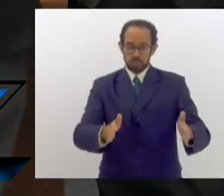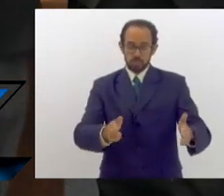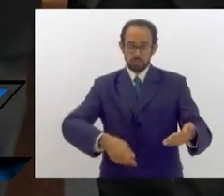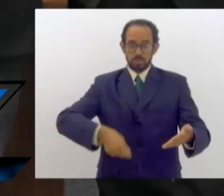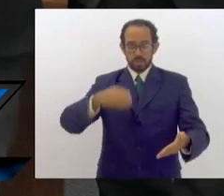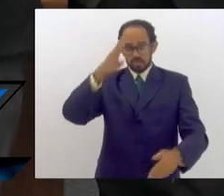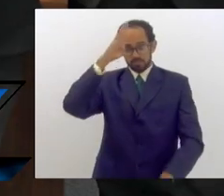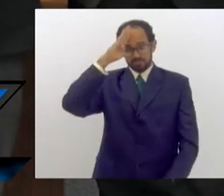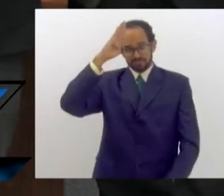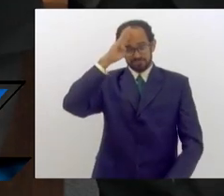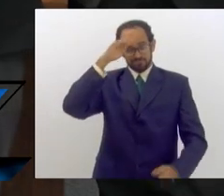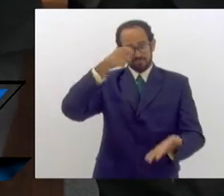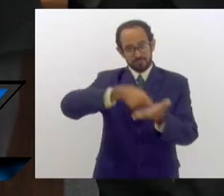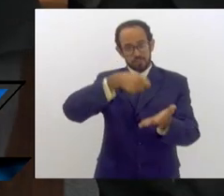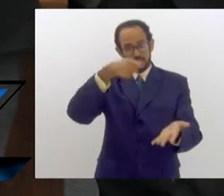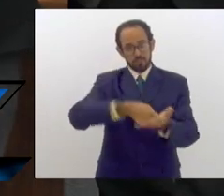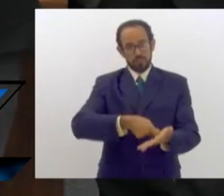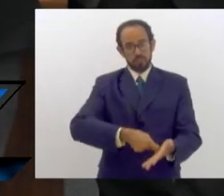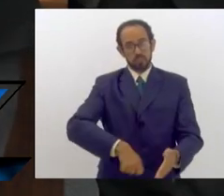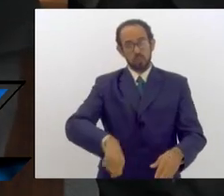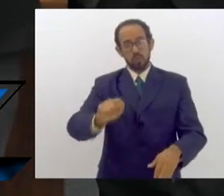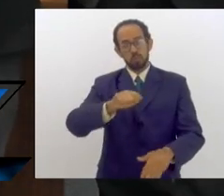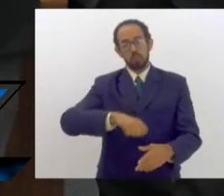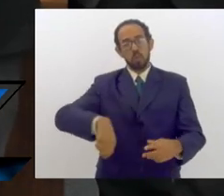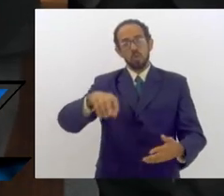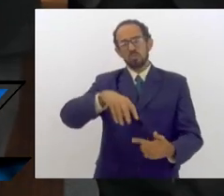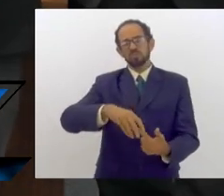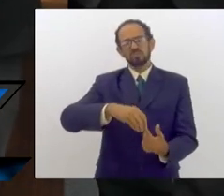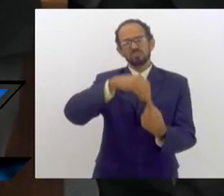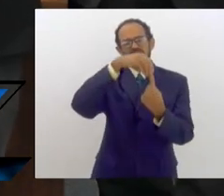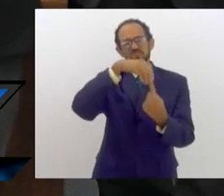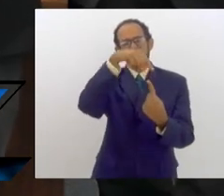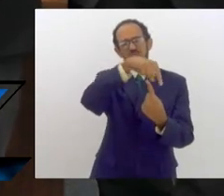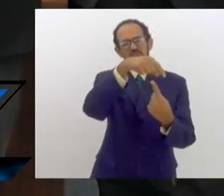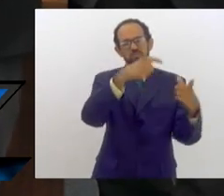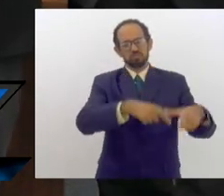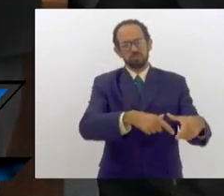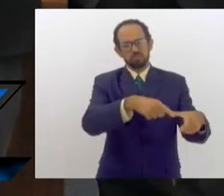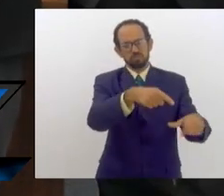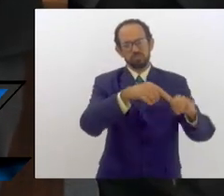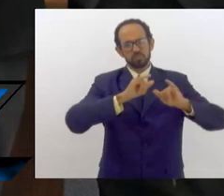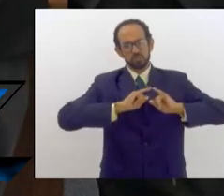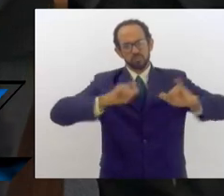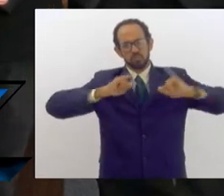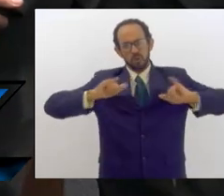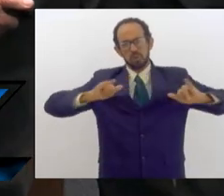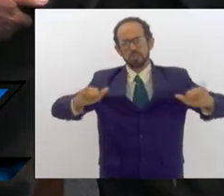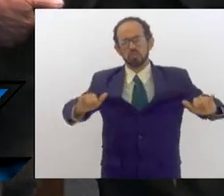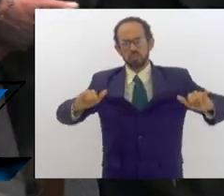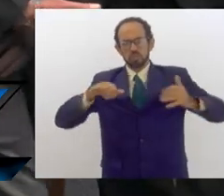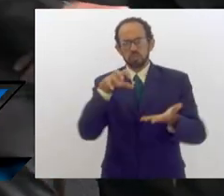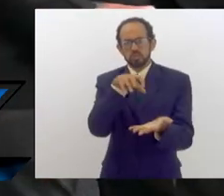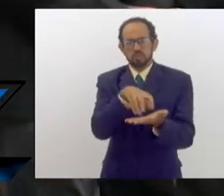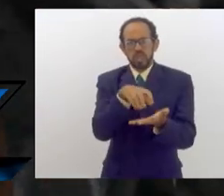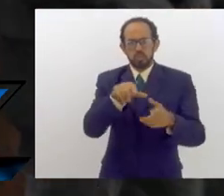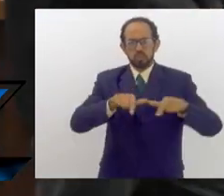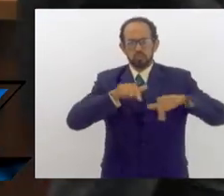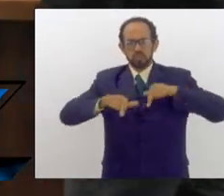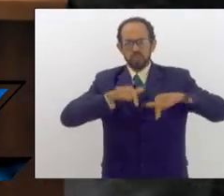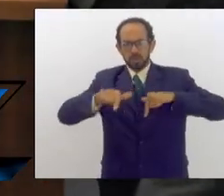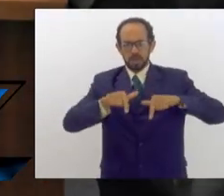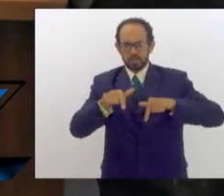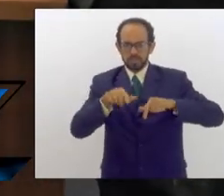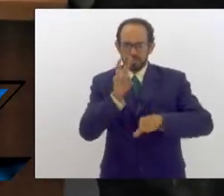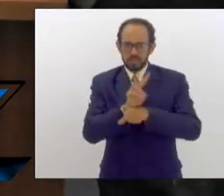1985 como sede do destacamento de operações de informações do centro de operações de defesa